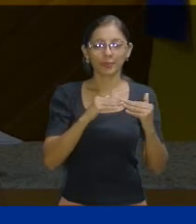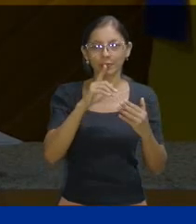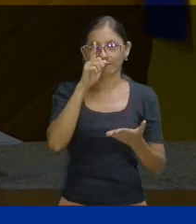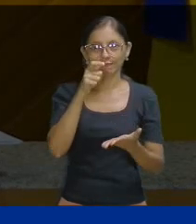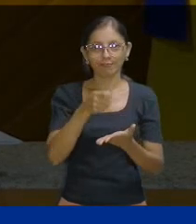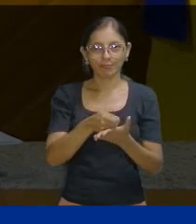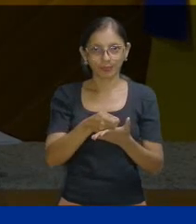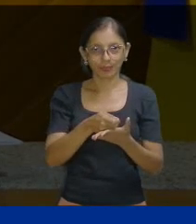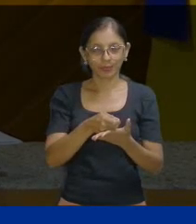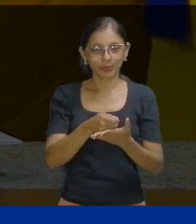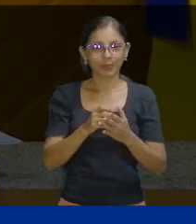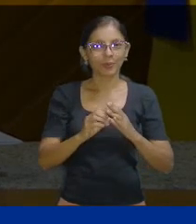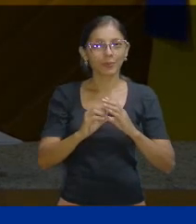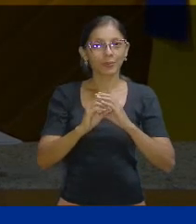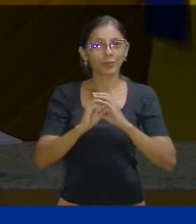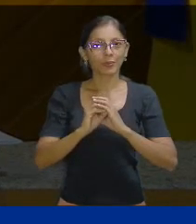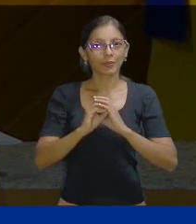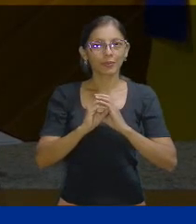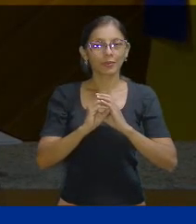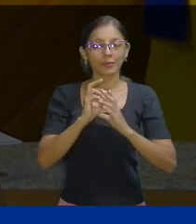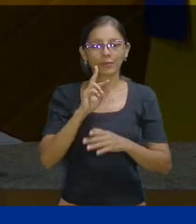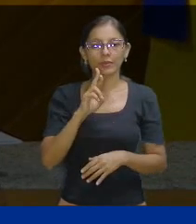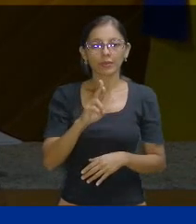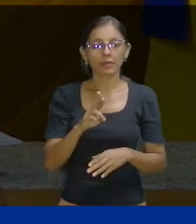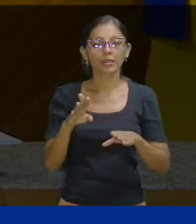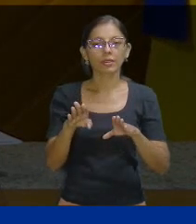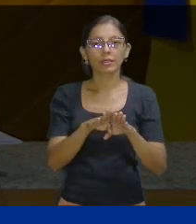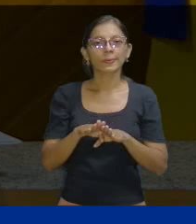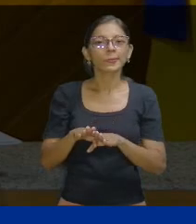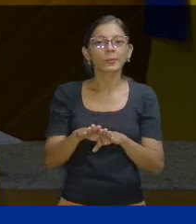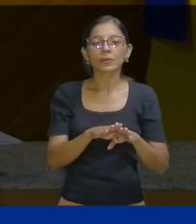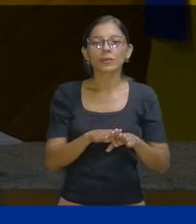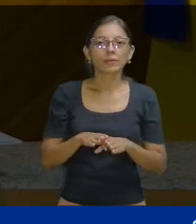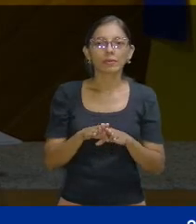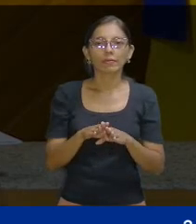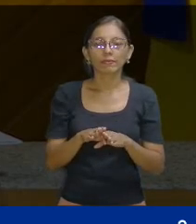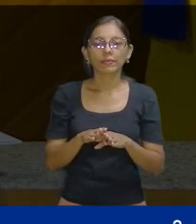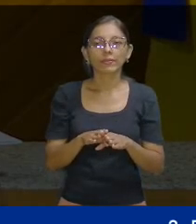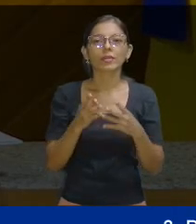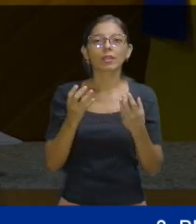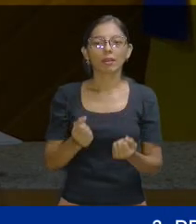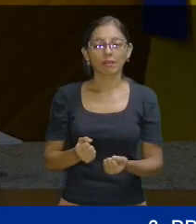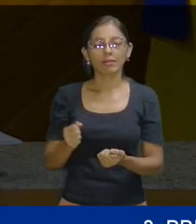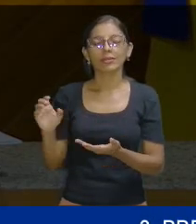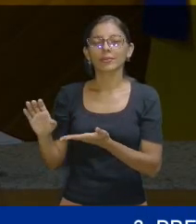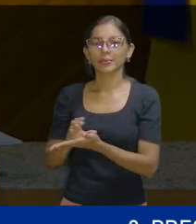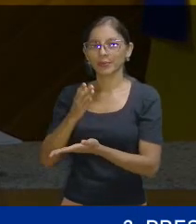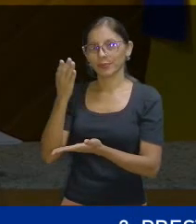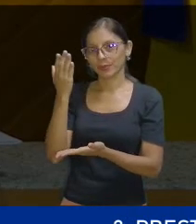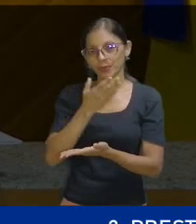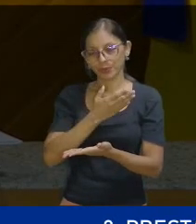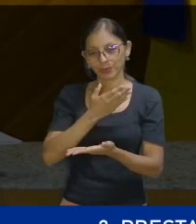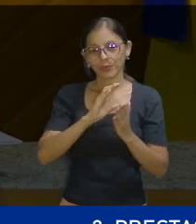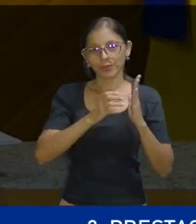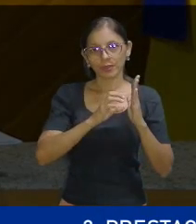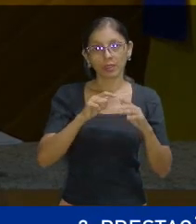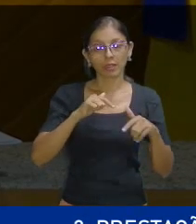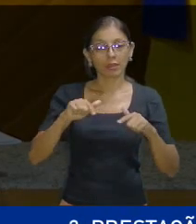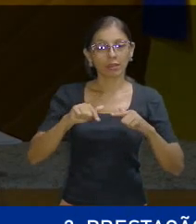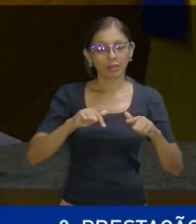Decisão. O Tribunal Regional Eleitoral do Amapá, por unanimidade, aprovou com ressalvas a prestação de contas do Partido dos